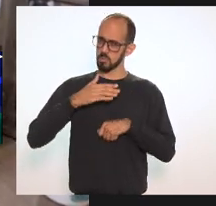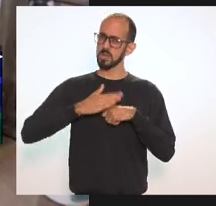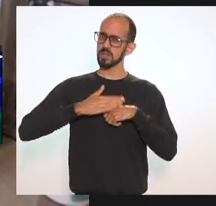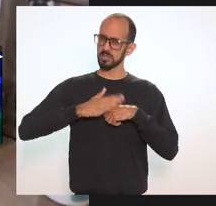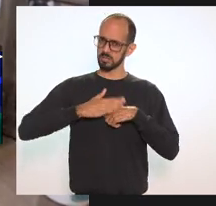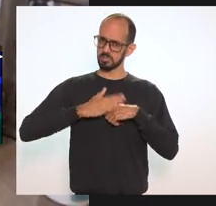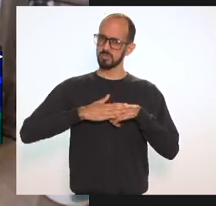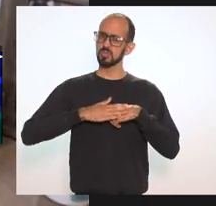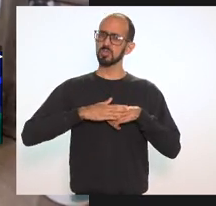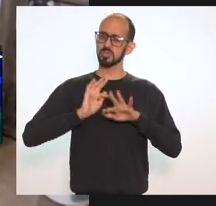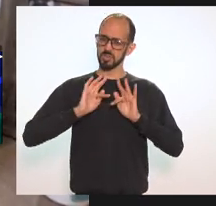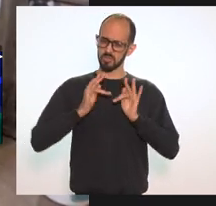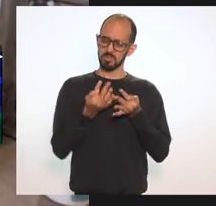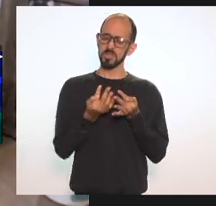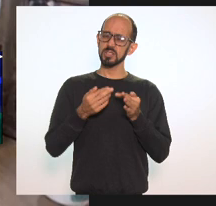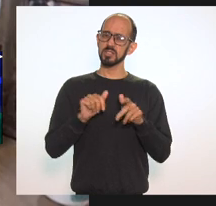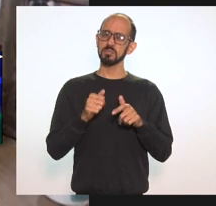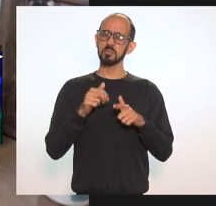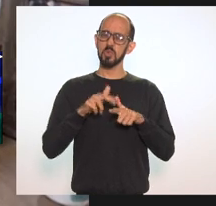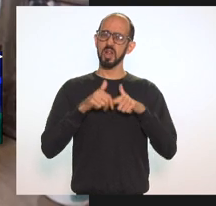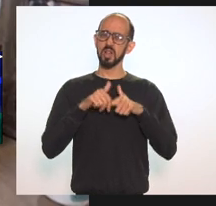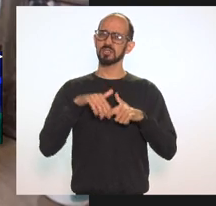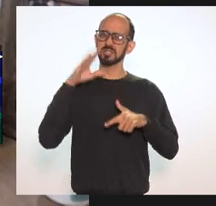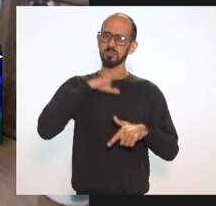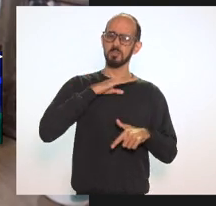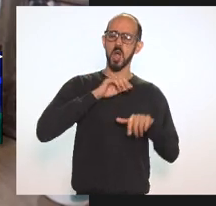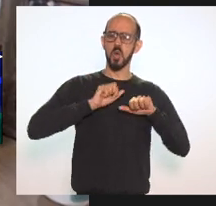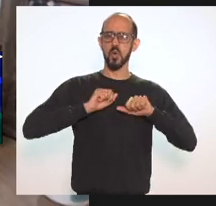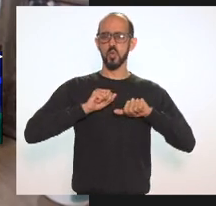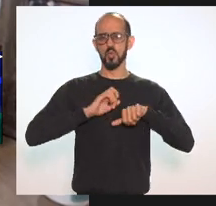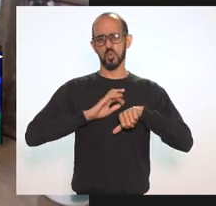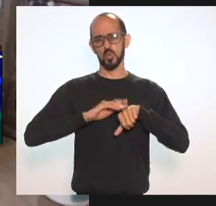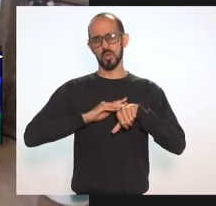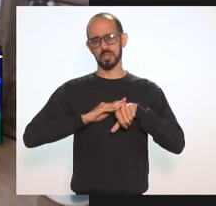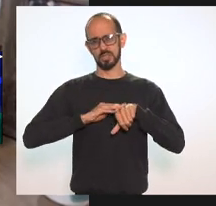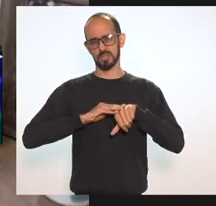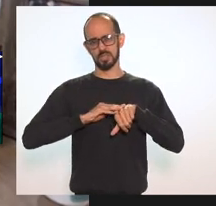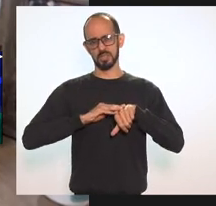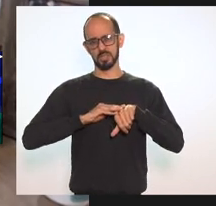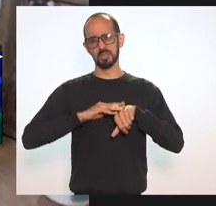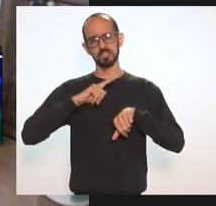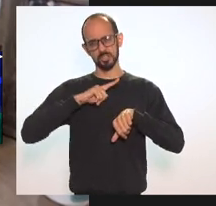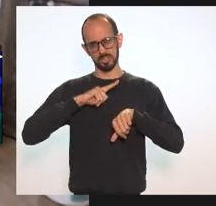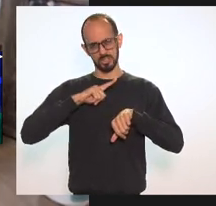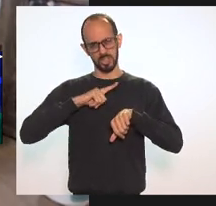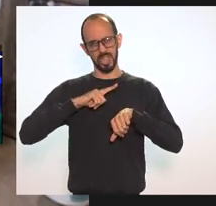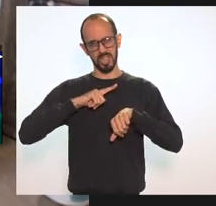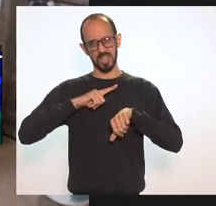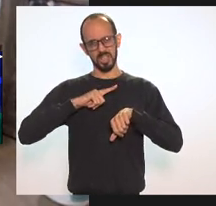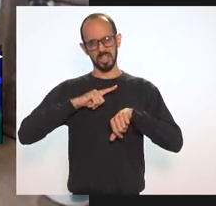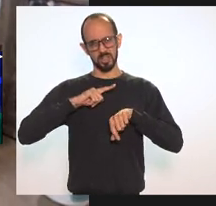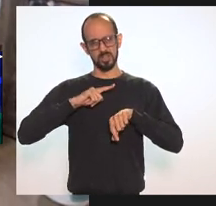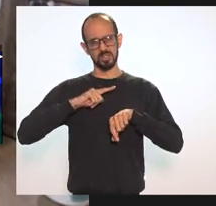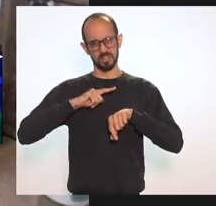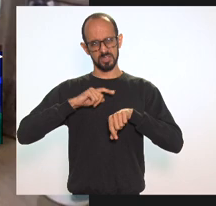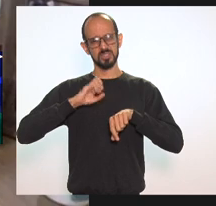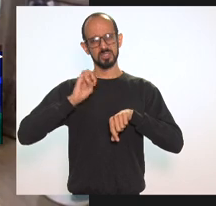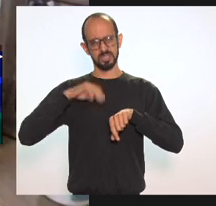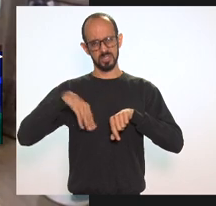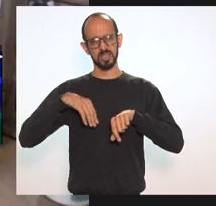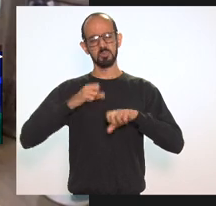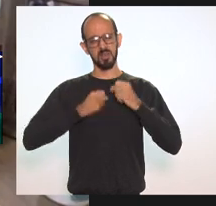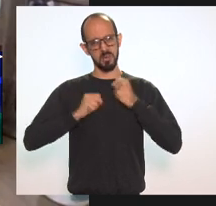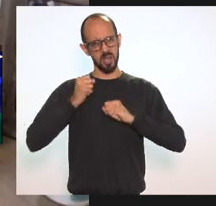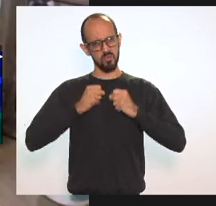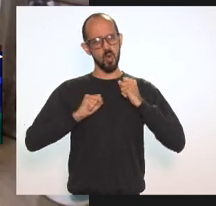para essa maldita doença então a gente fica aqui ele é um pouco e eu também não não podia